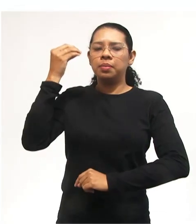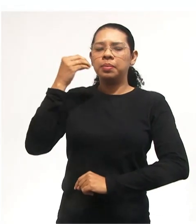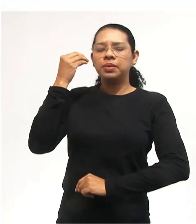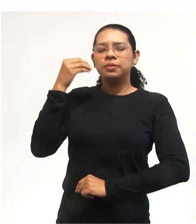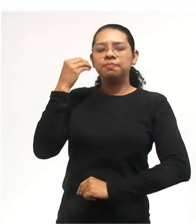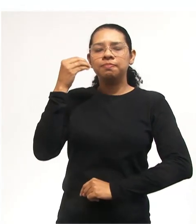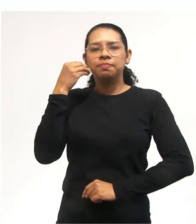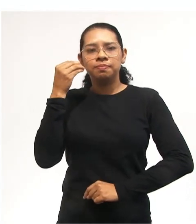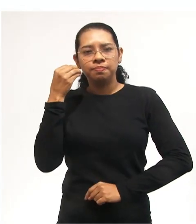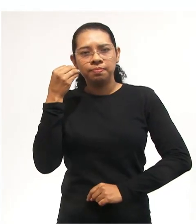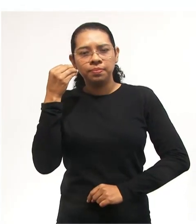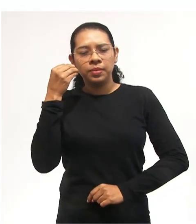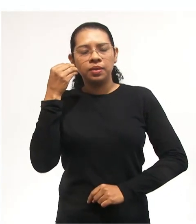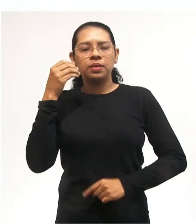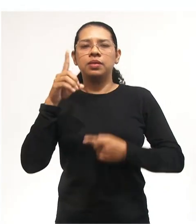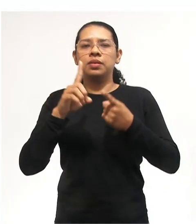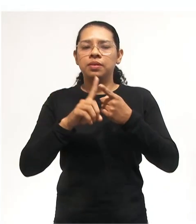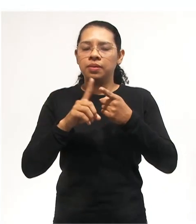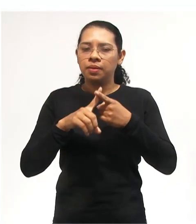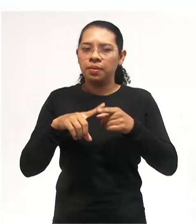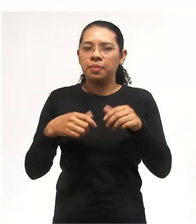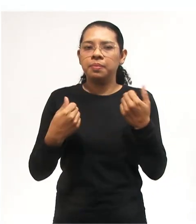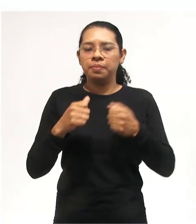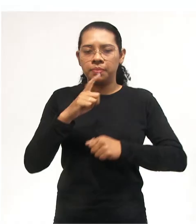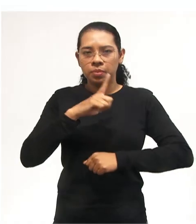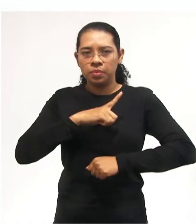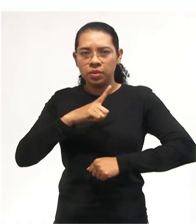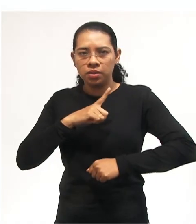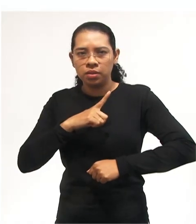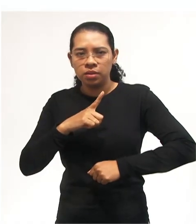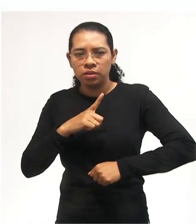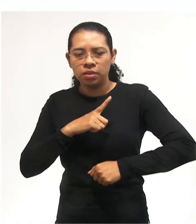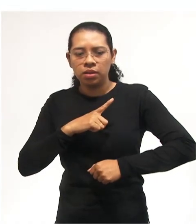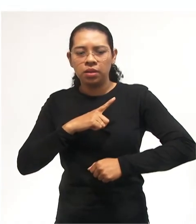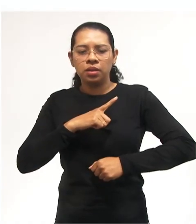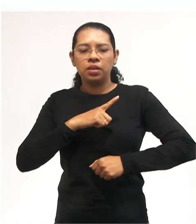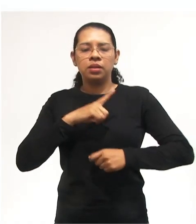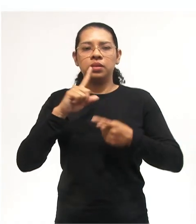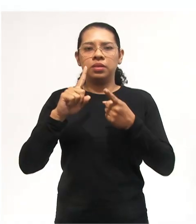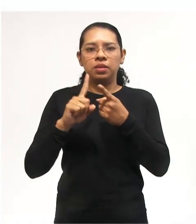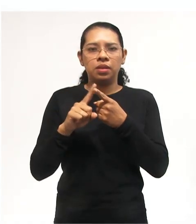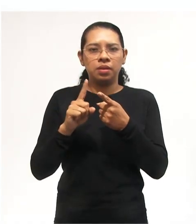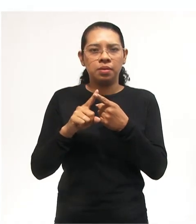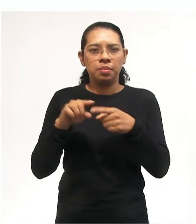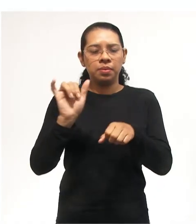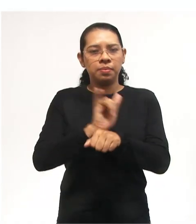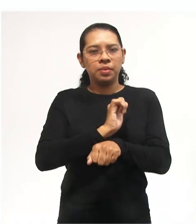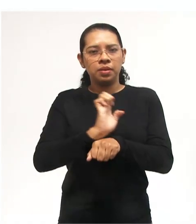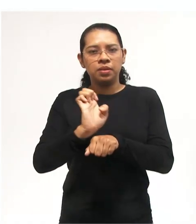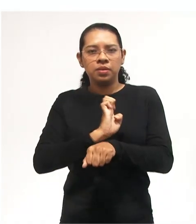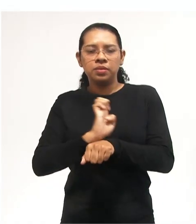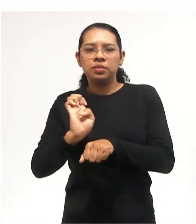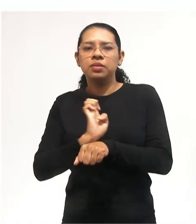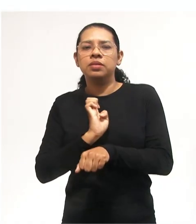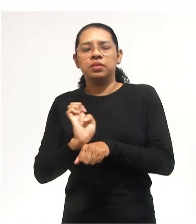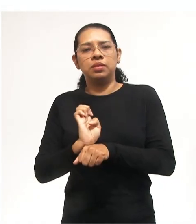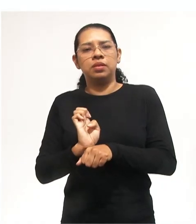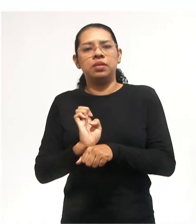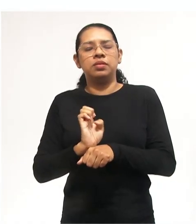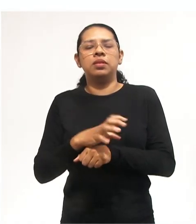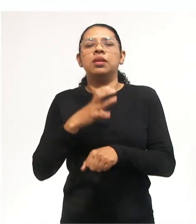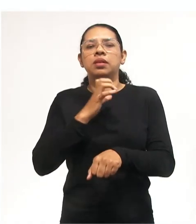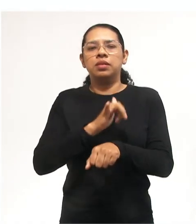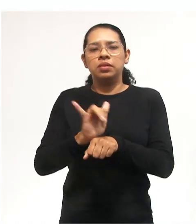abordagem estratégica, combinada com investimentos contínuos e uma governança eficiente, pode